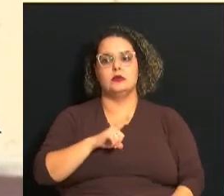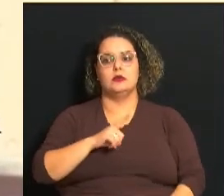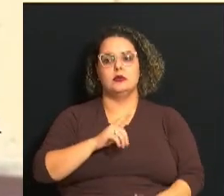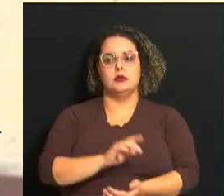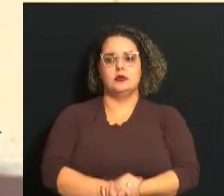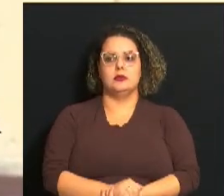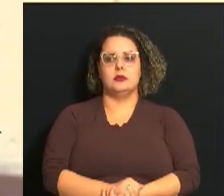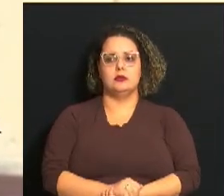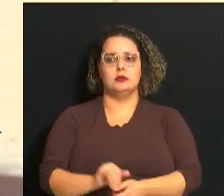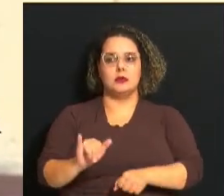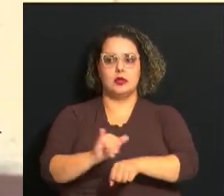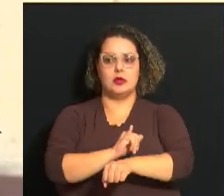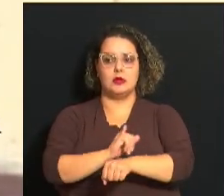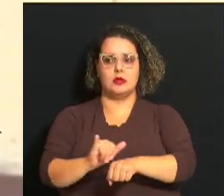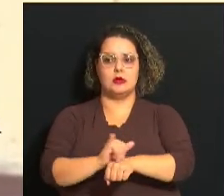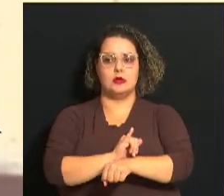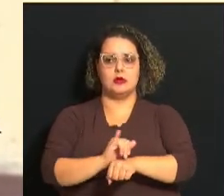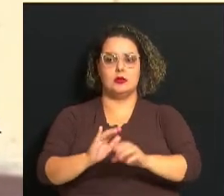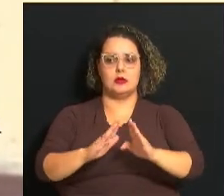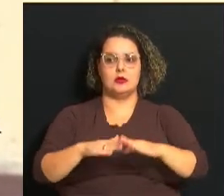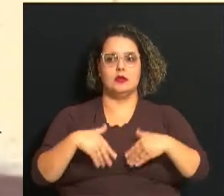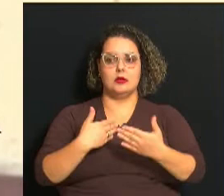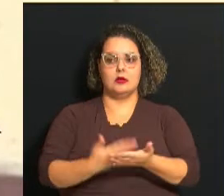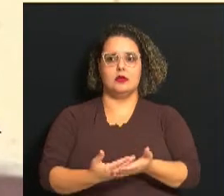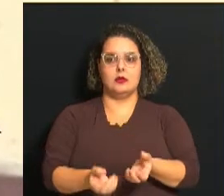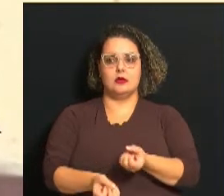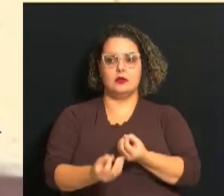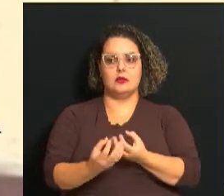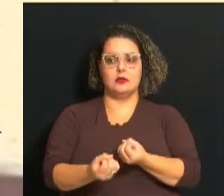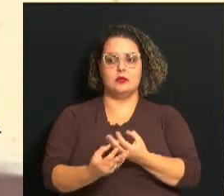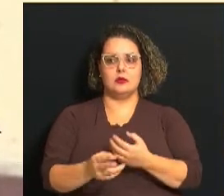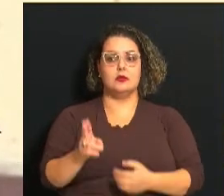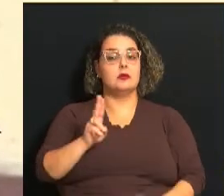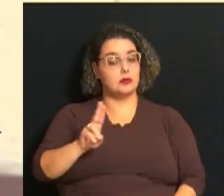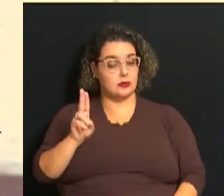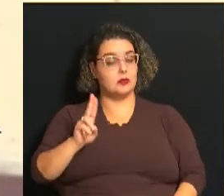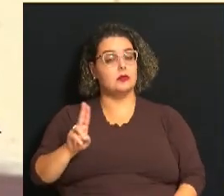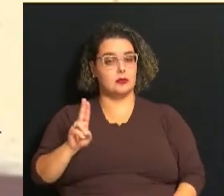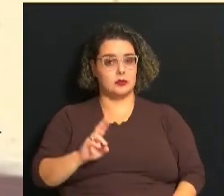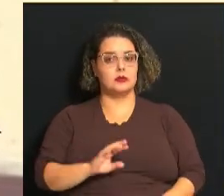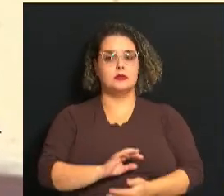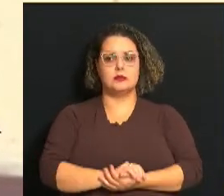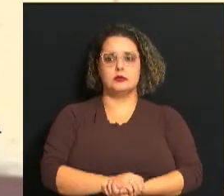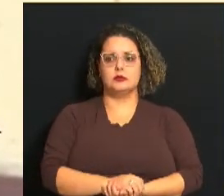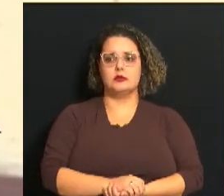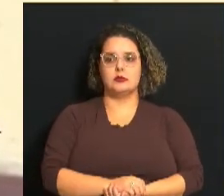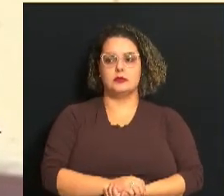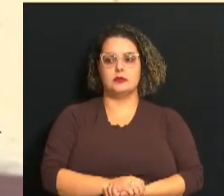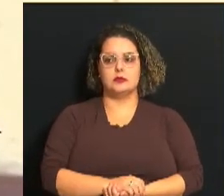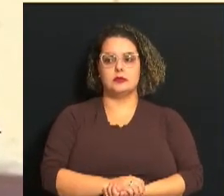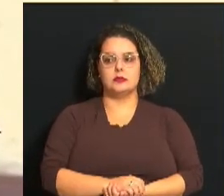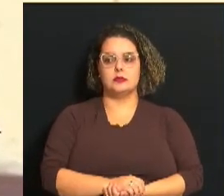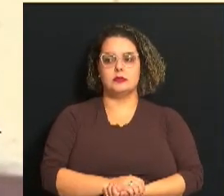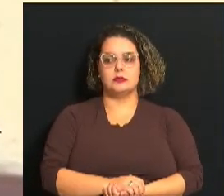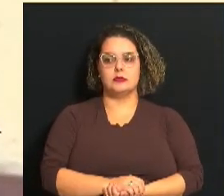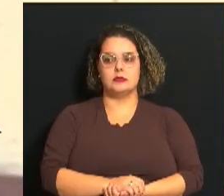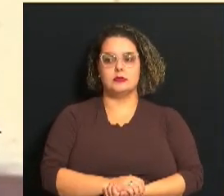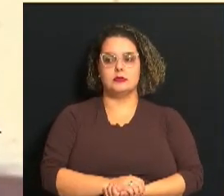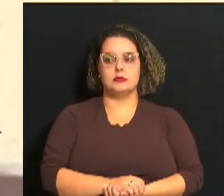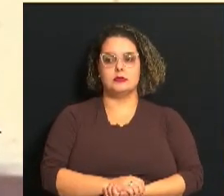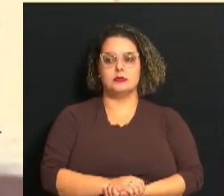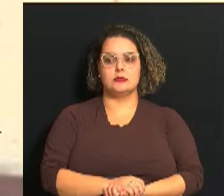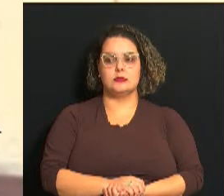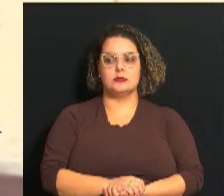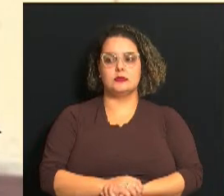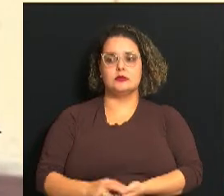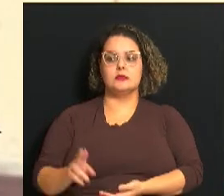aqui que chama requerimento de informação que a gente usa muito e esses requerimentos que a gente utiliza